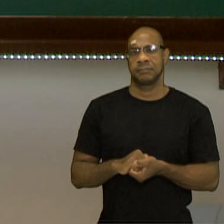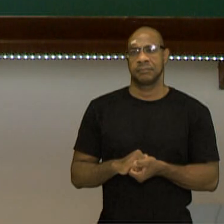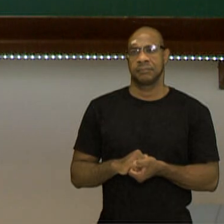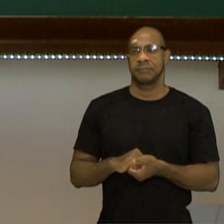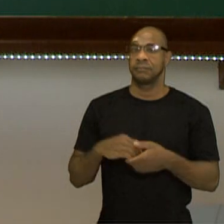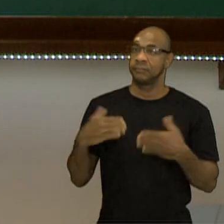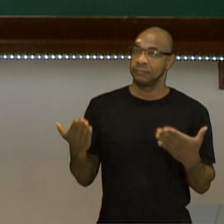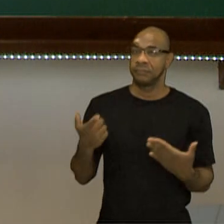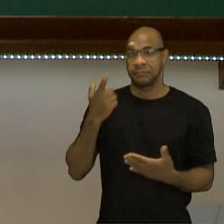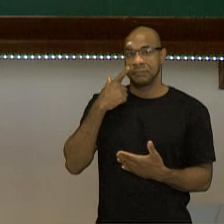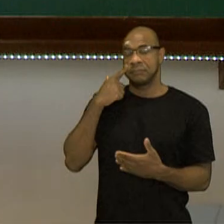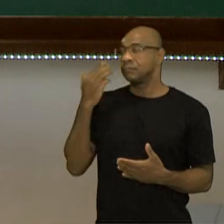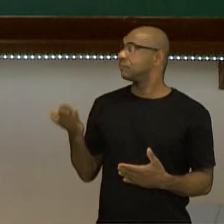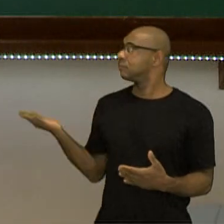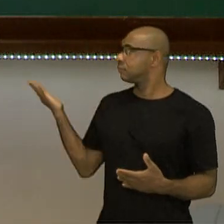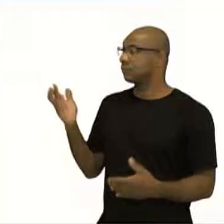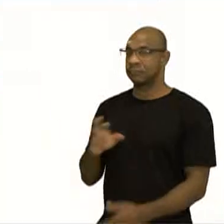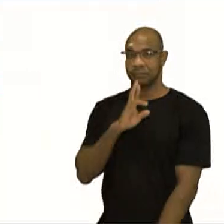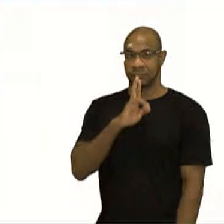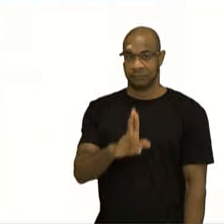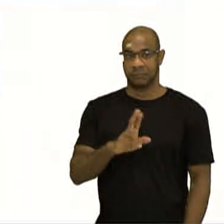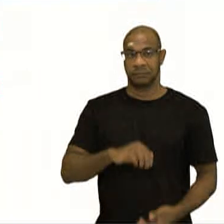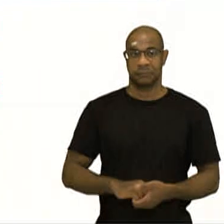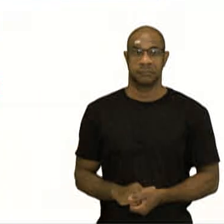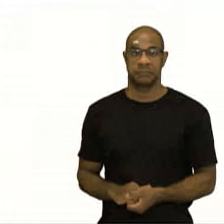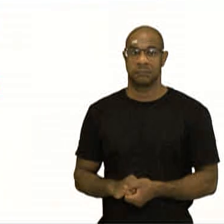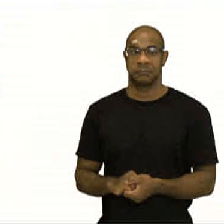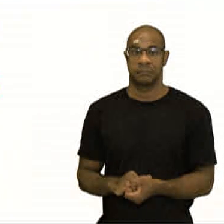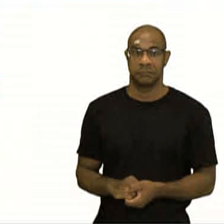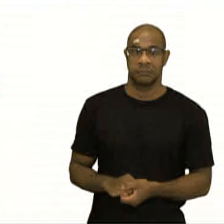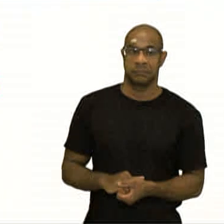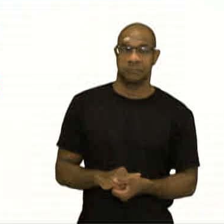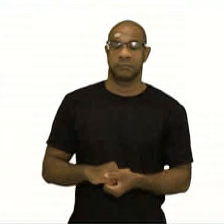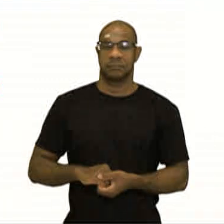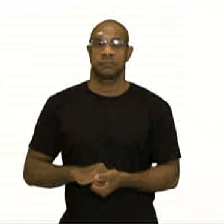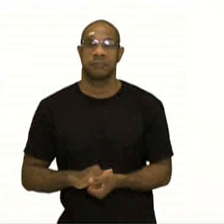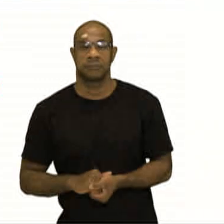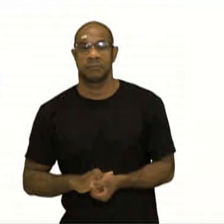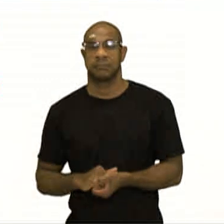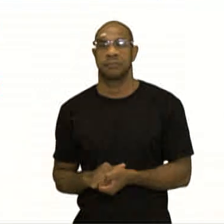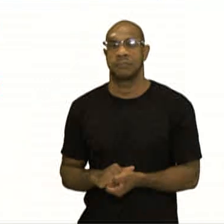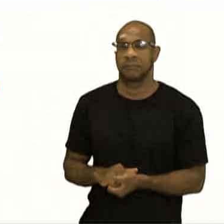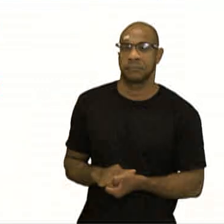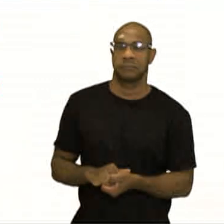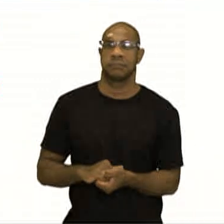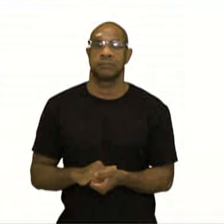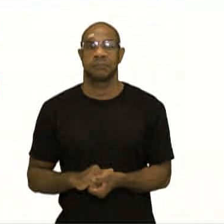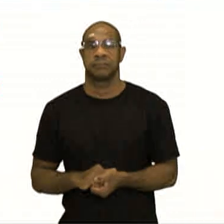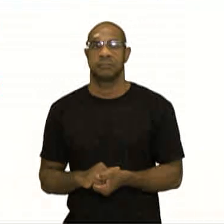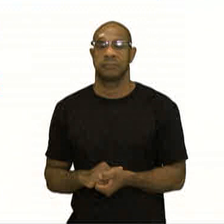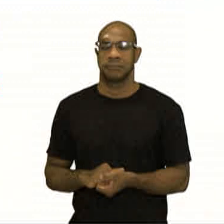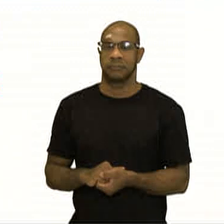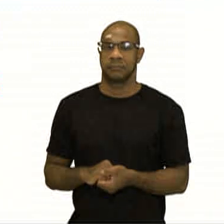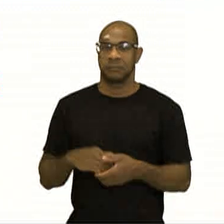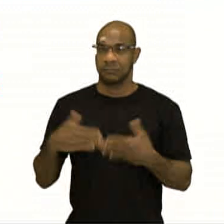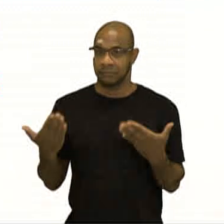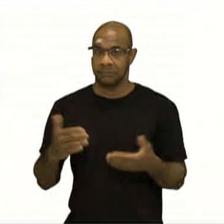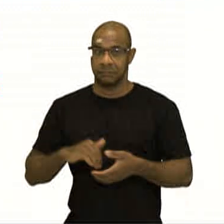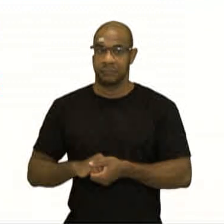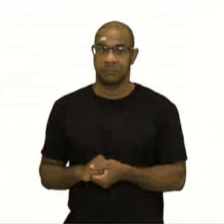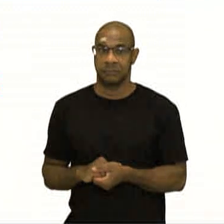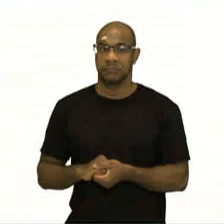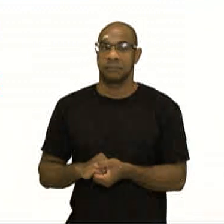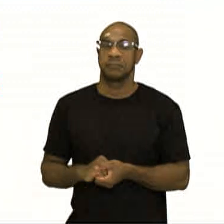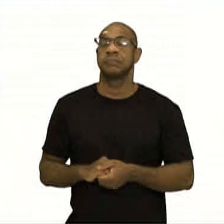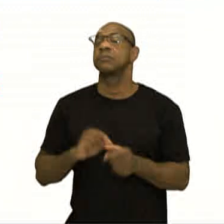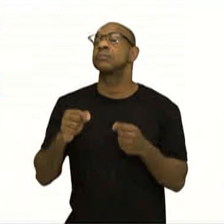Vamos lá conferir a resposta? The quality of training centers producing future journalists. Então, de acordo com a Unesco, o